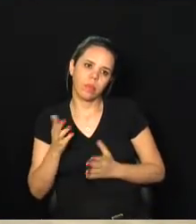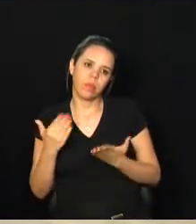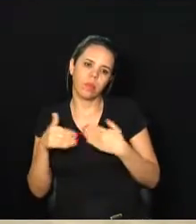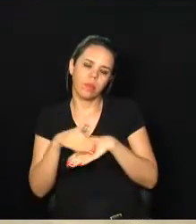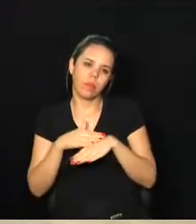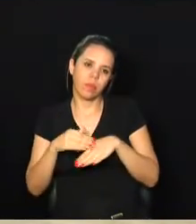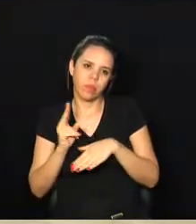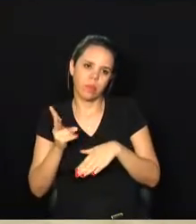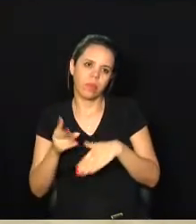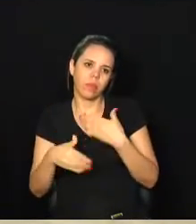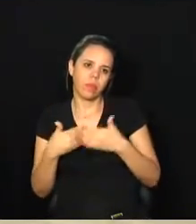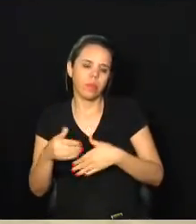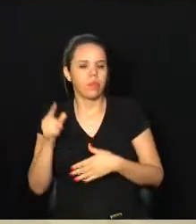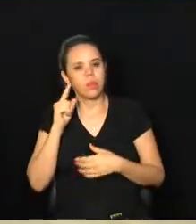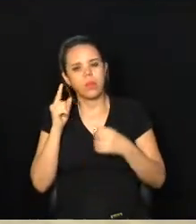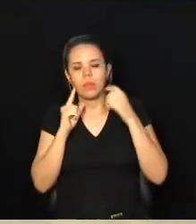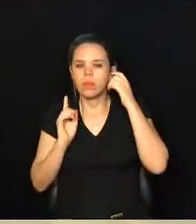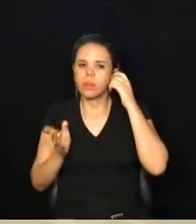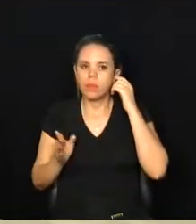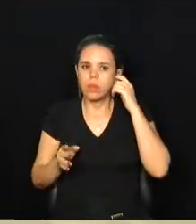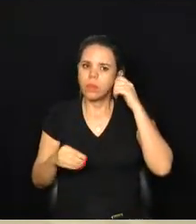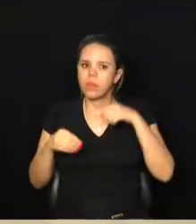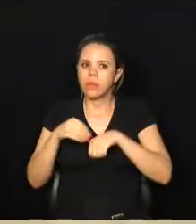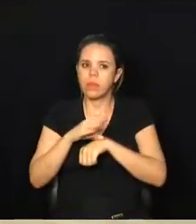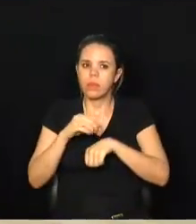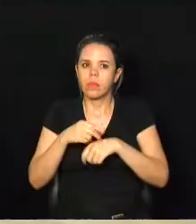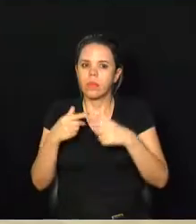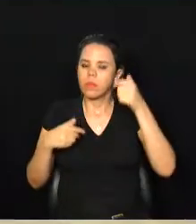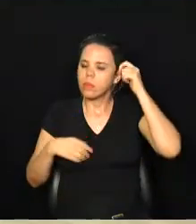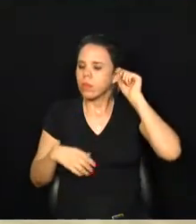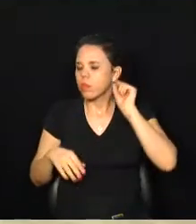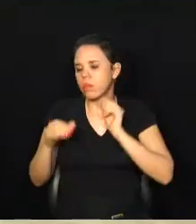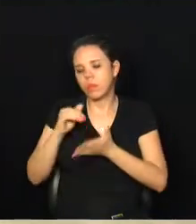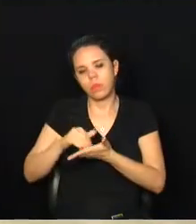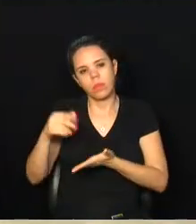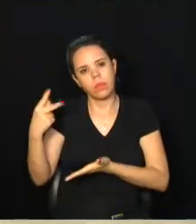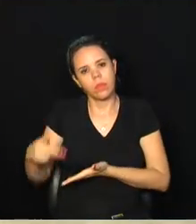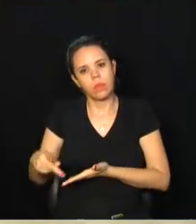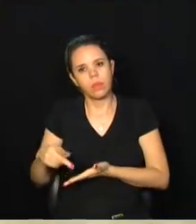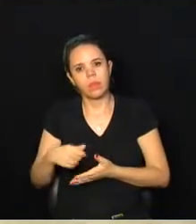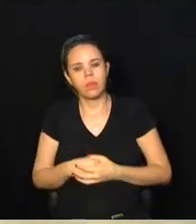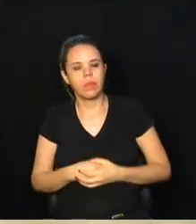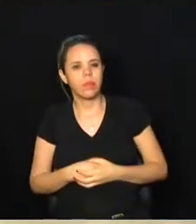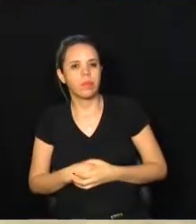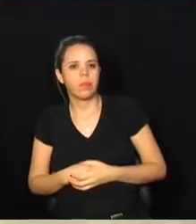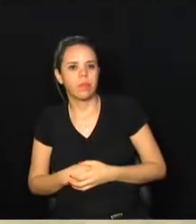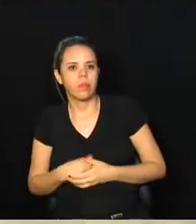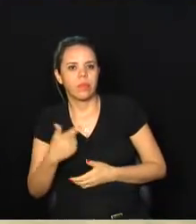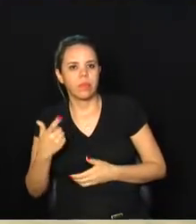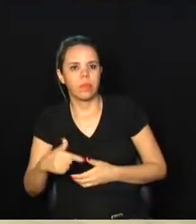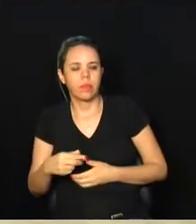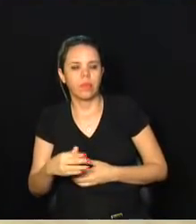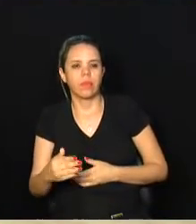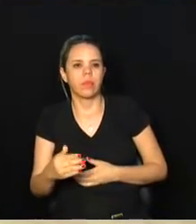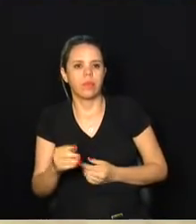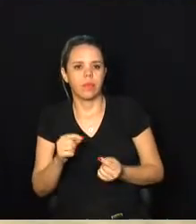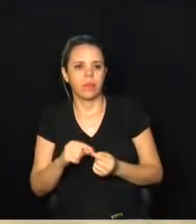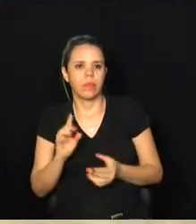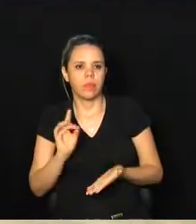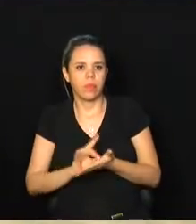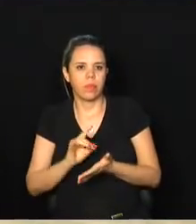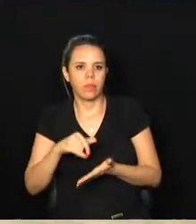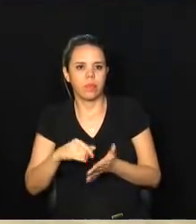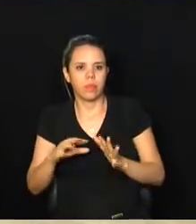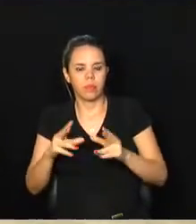conversas diariamente e já levamos essas demandas para o secretário e aqui foi mais um passo no sentido de a gente oficializar